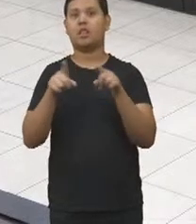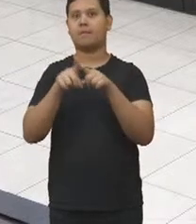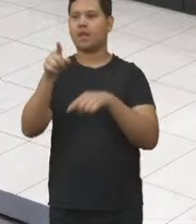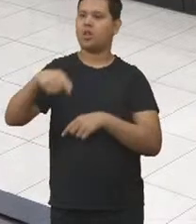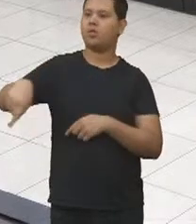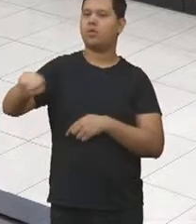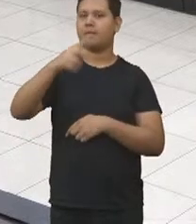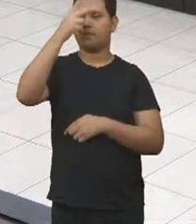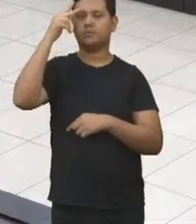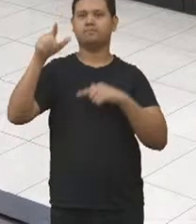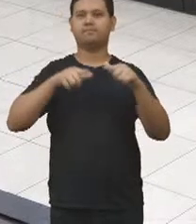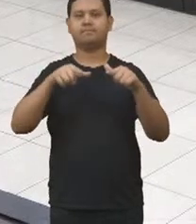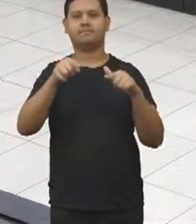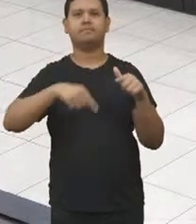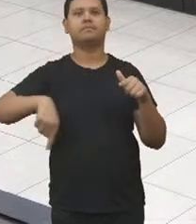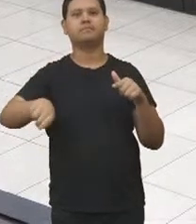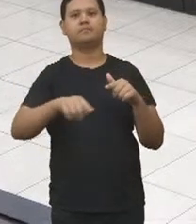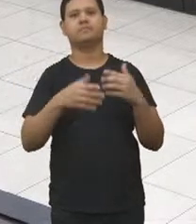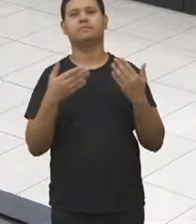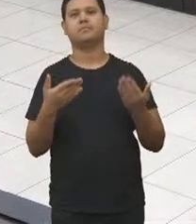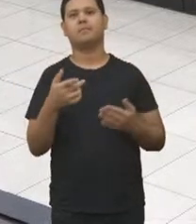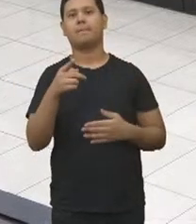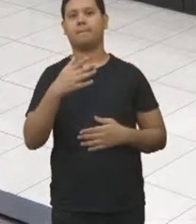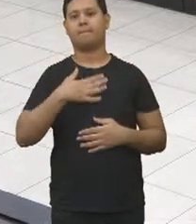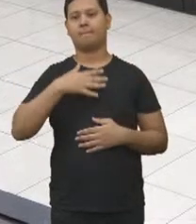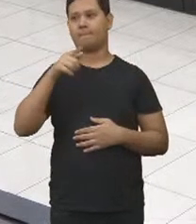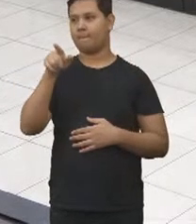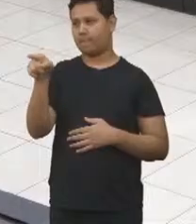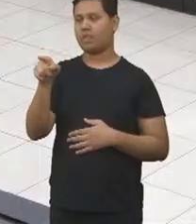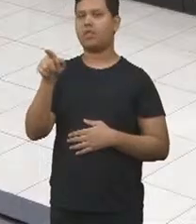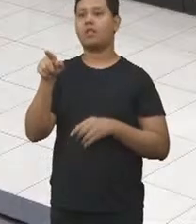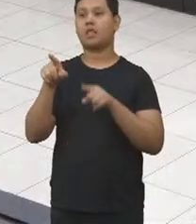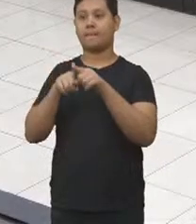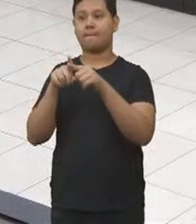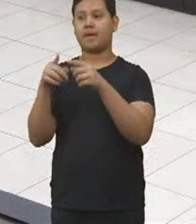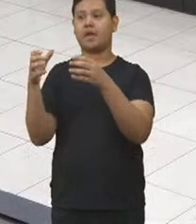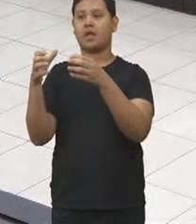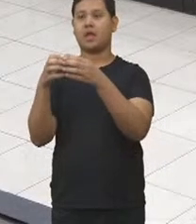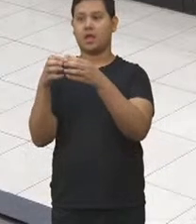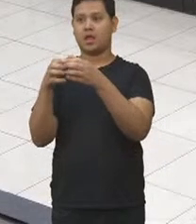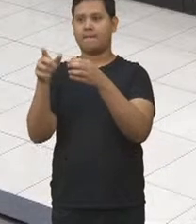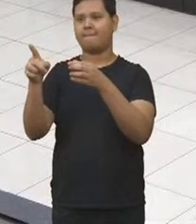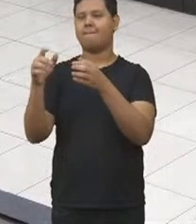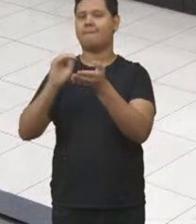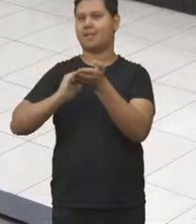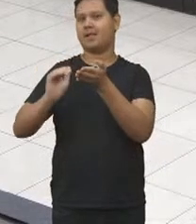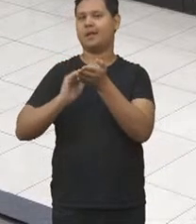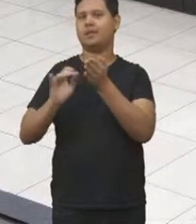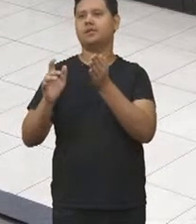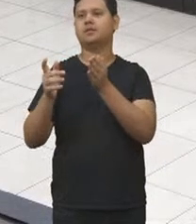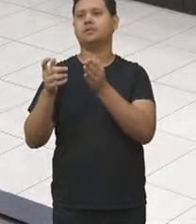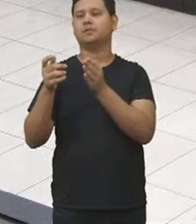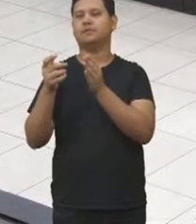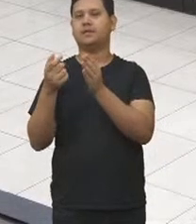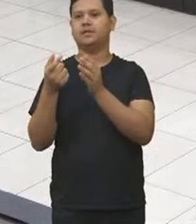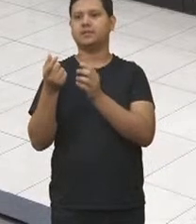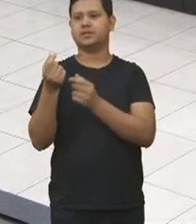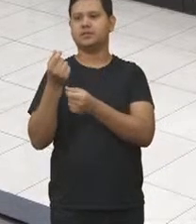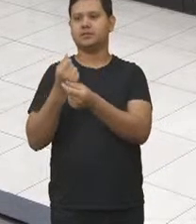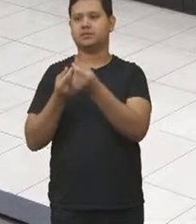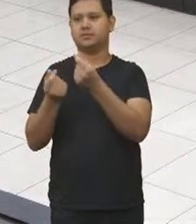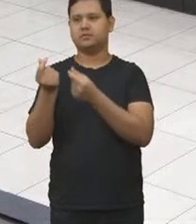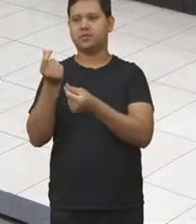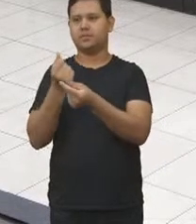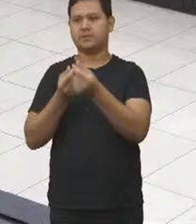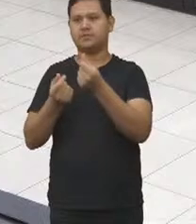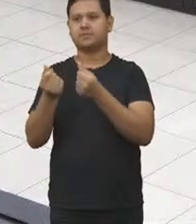todos os servidores públicos. Em seu nome, Guilherme, cumprimentar toda a equipe da Secretaria de Finanças. A Adriana está aqui, o Fabrício também, que